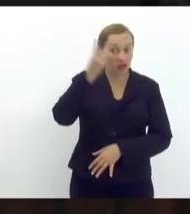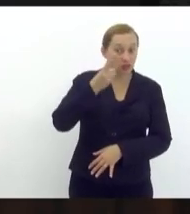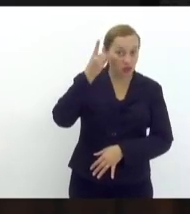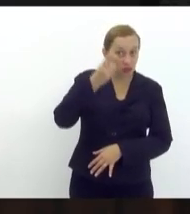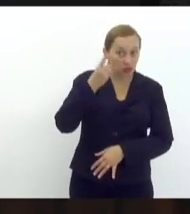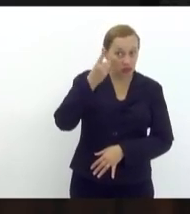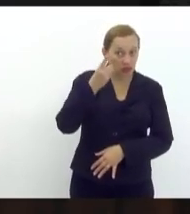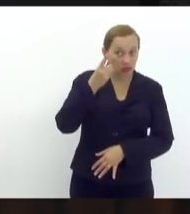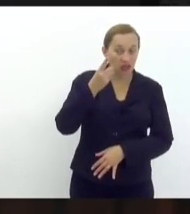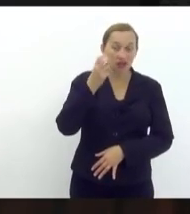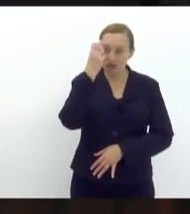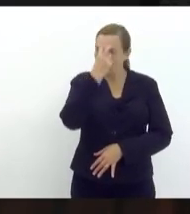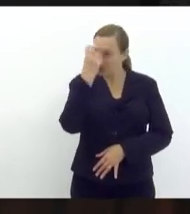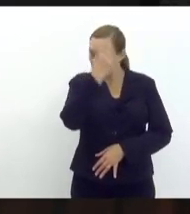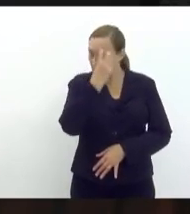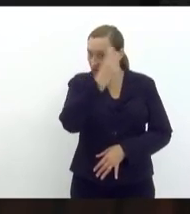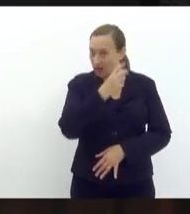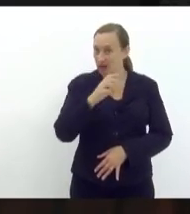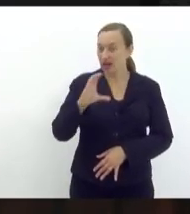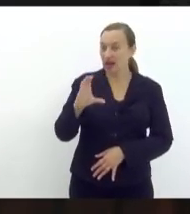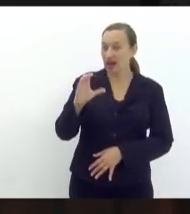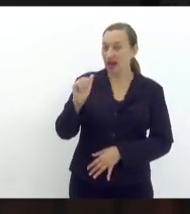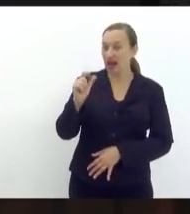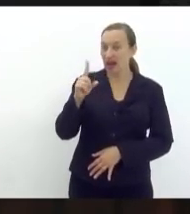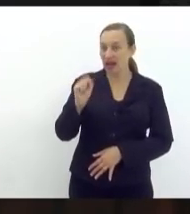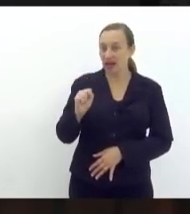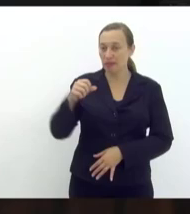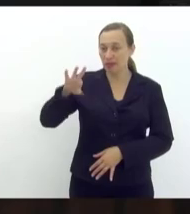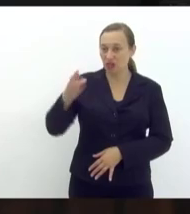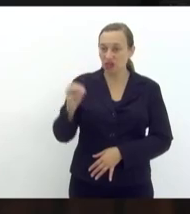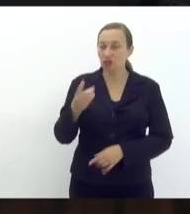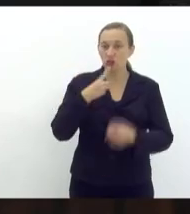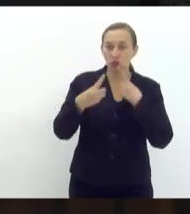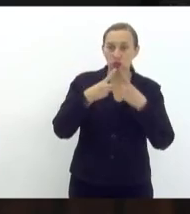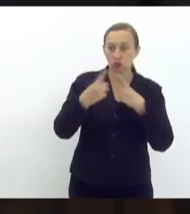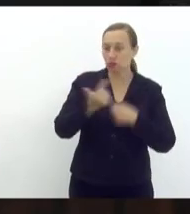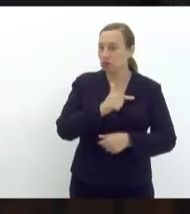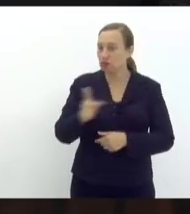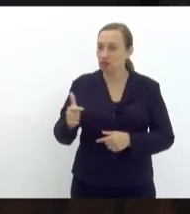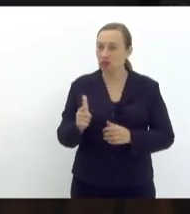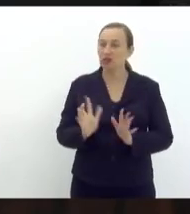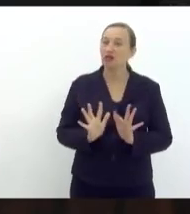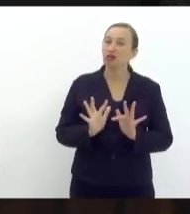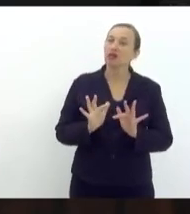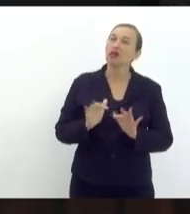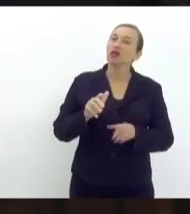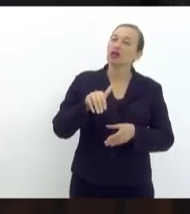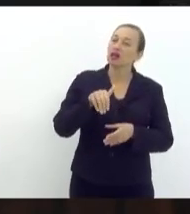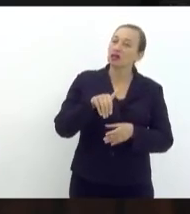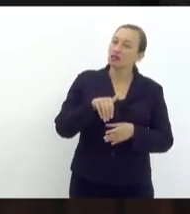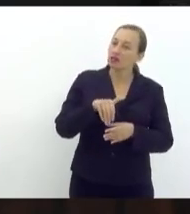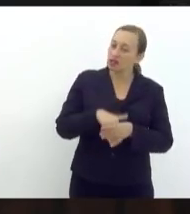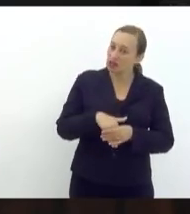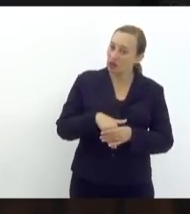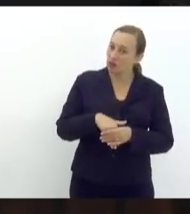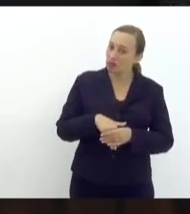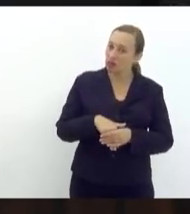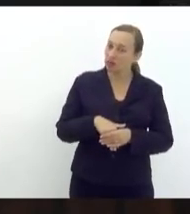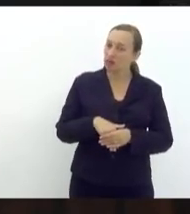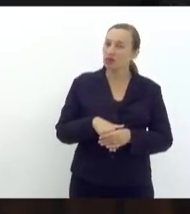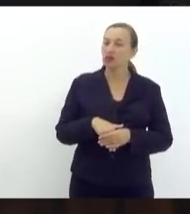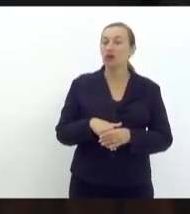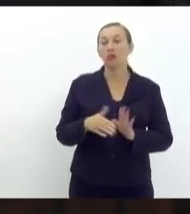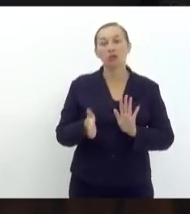deputados Verônica Lima e Carla Machado em discussão não havendo o que Queira discutir encerrado discussão em votação